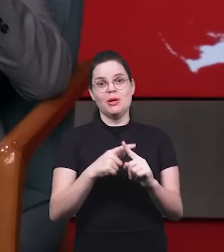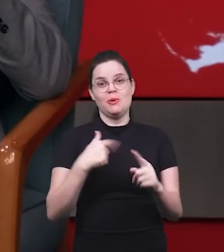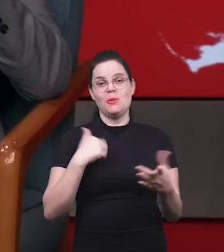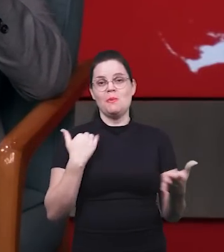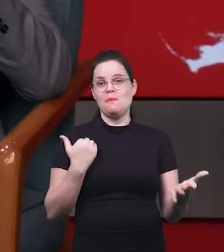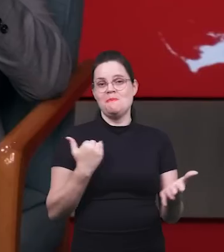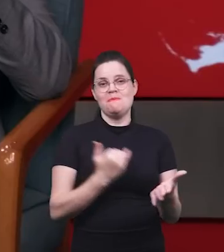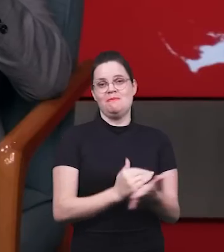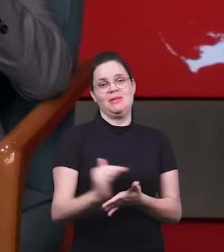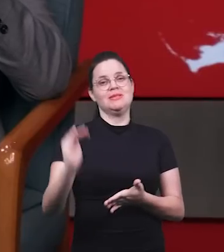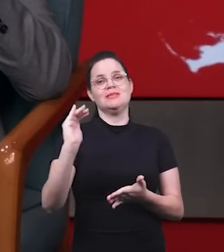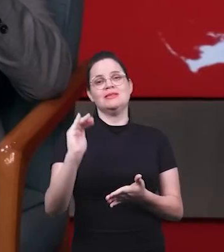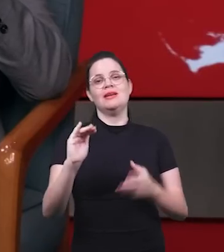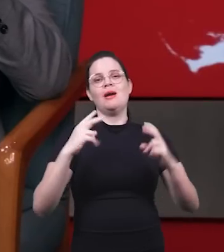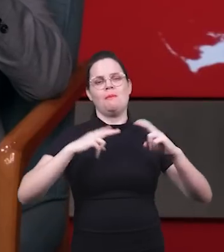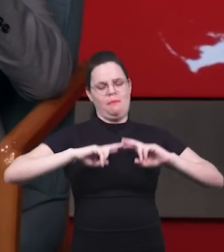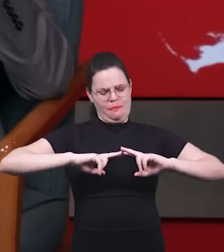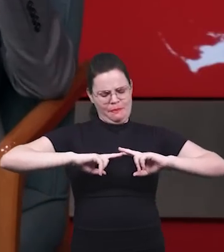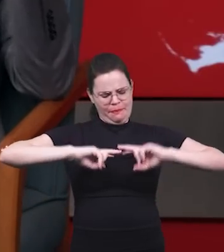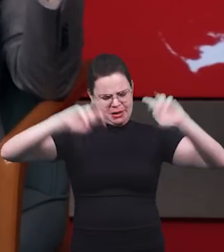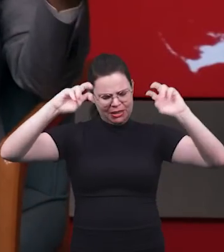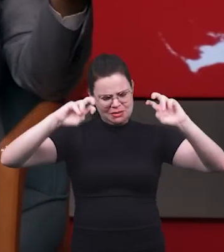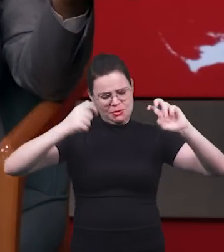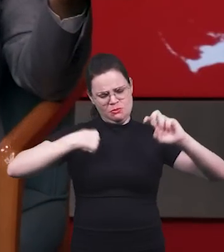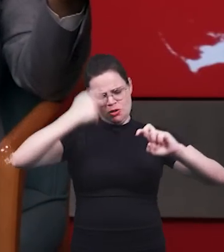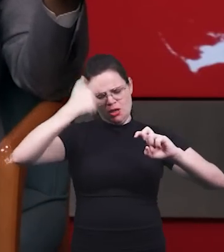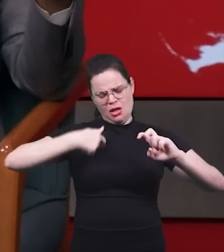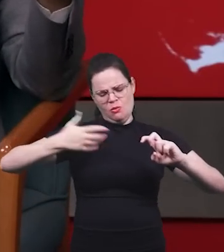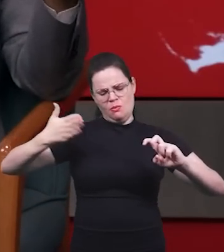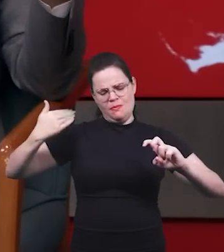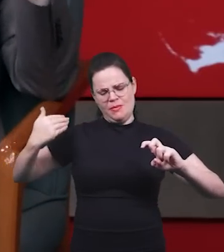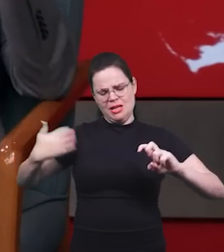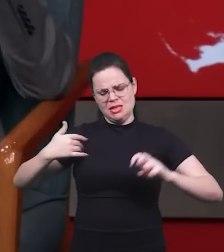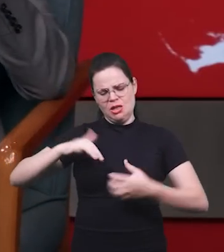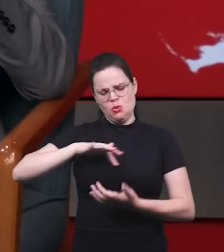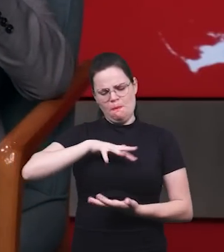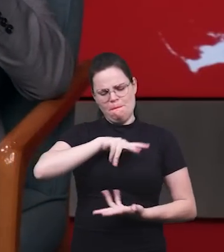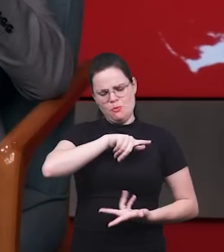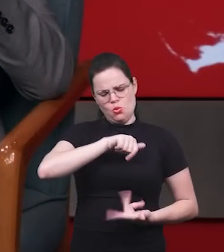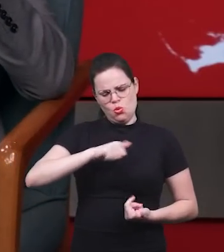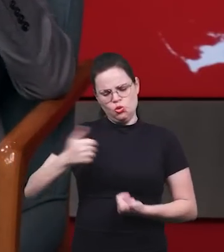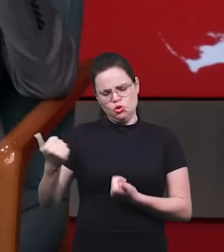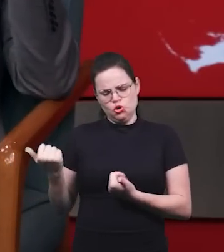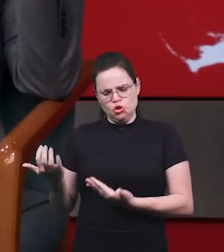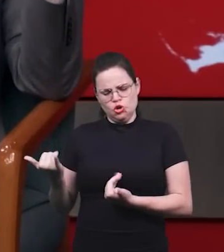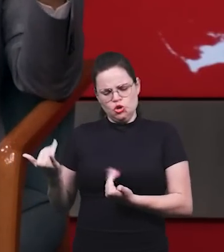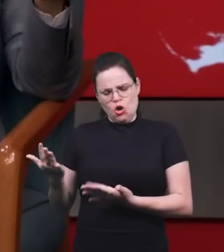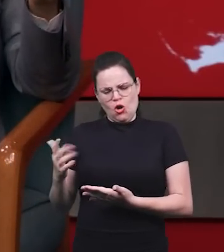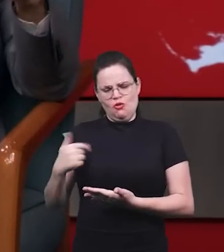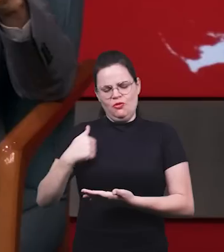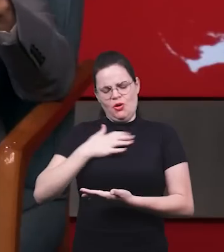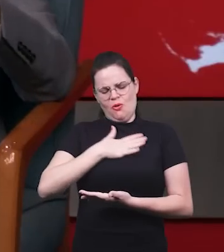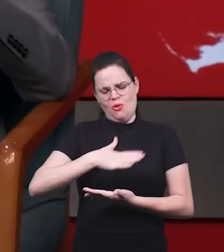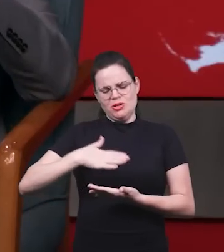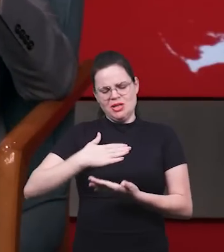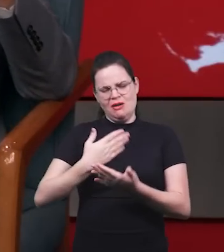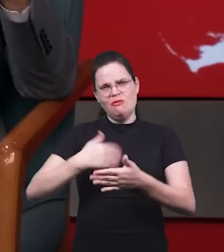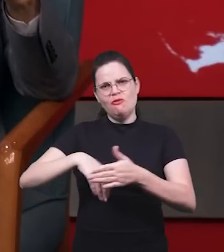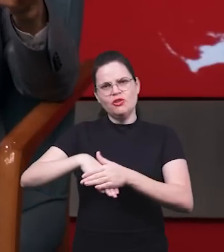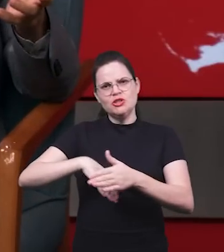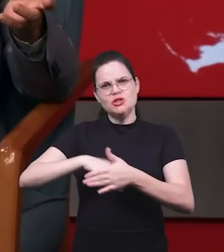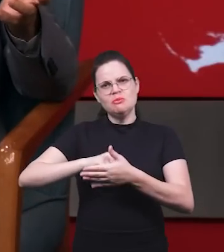comecei a perceber. Eu estava vindo do mundo, jovem, né? Tinha experiência,